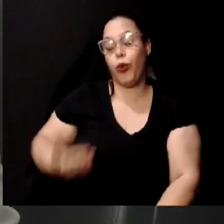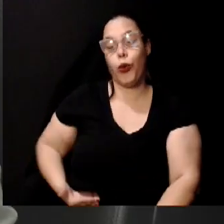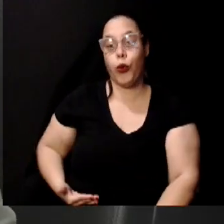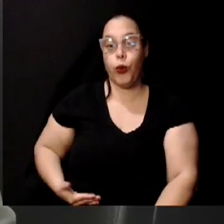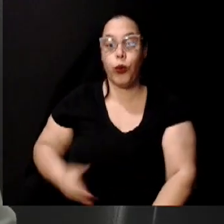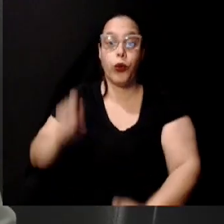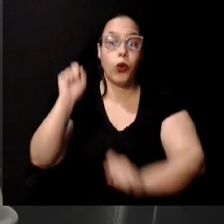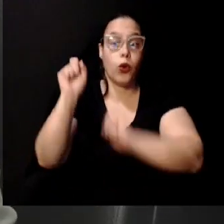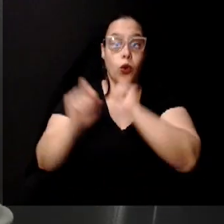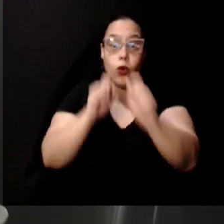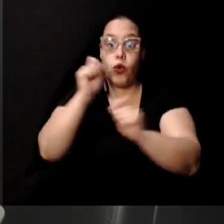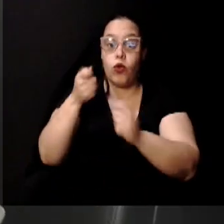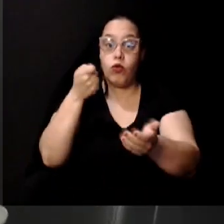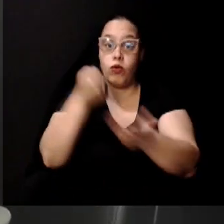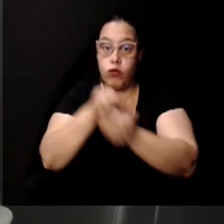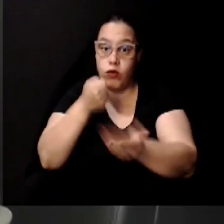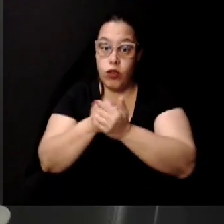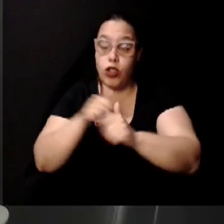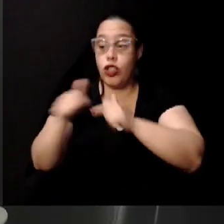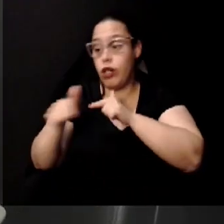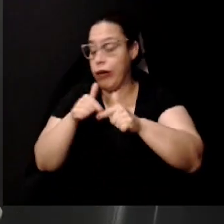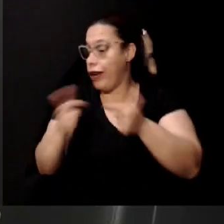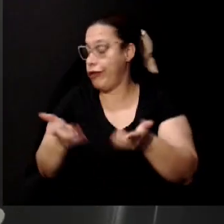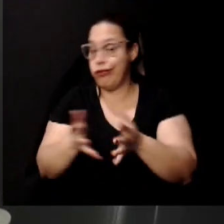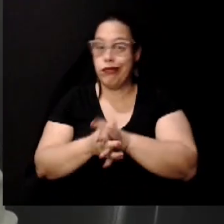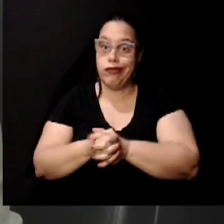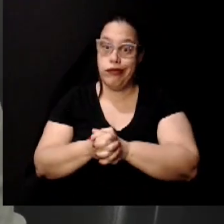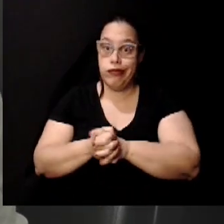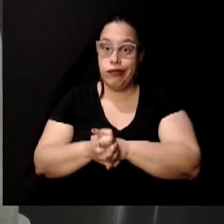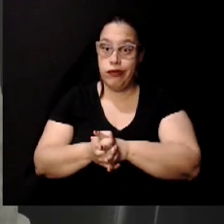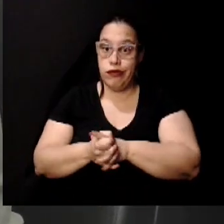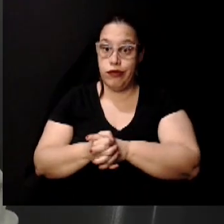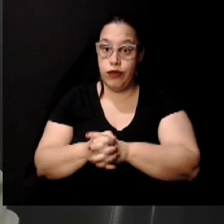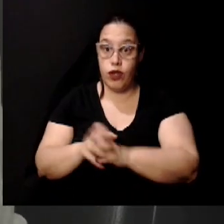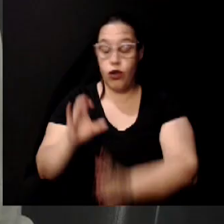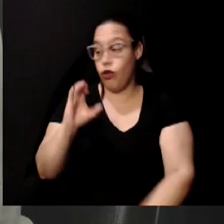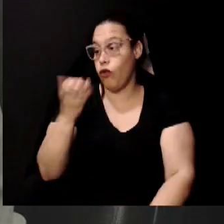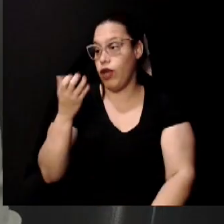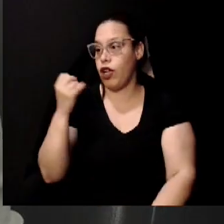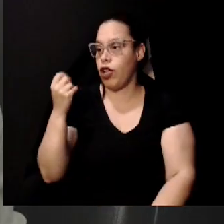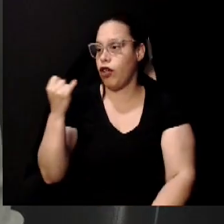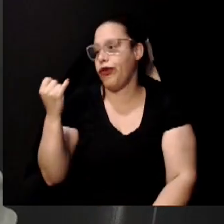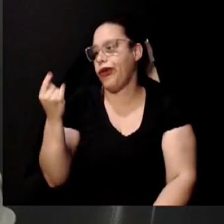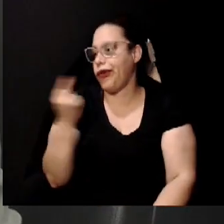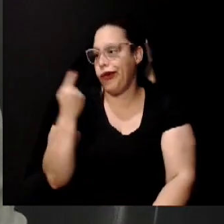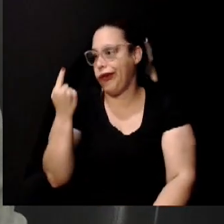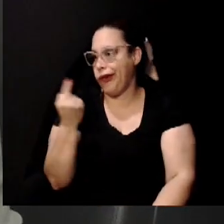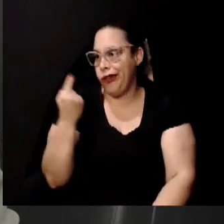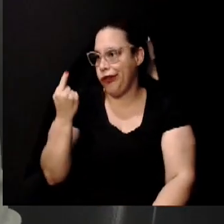execução, a gente está falando de trabalho, né? As coisas não acontecem sozinhas, apesar de a todo momento tentam